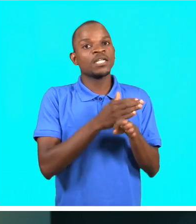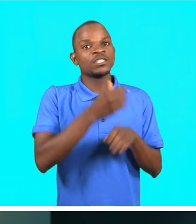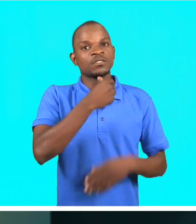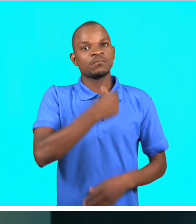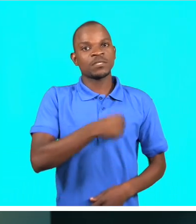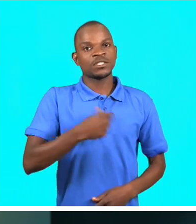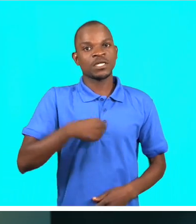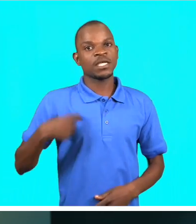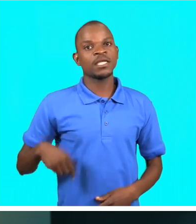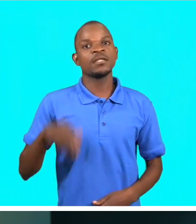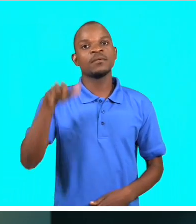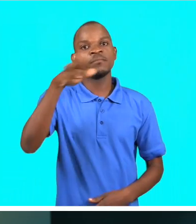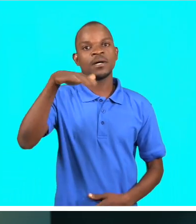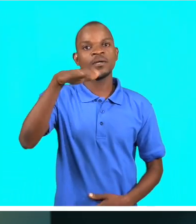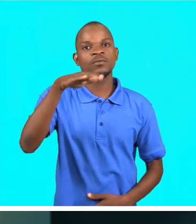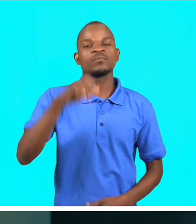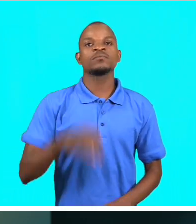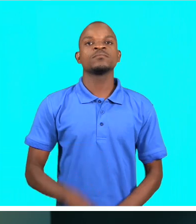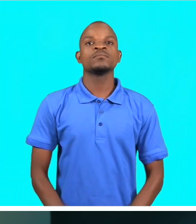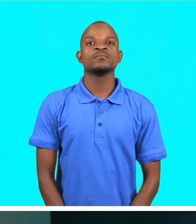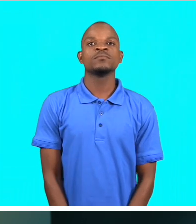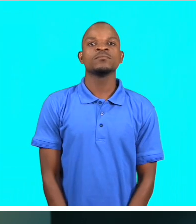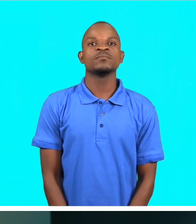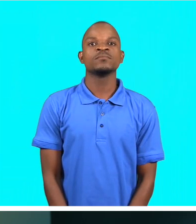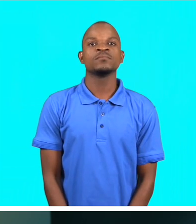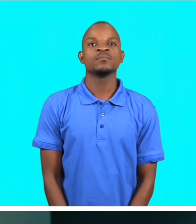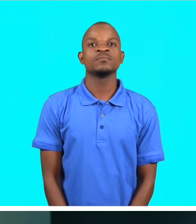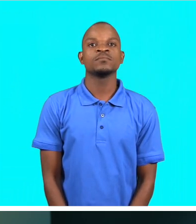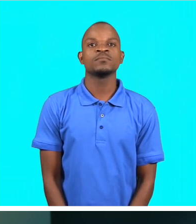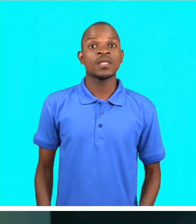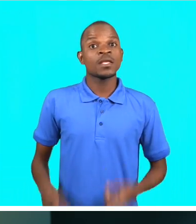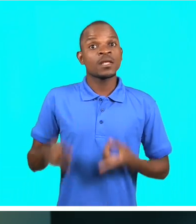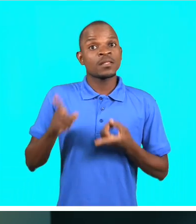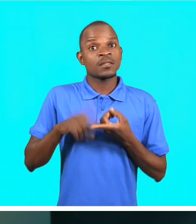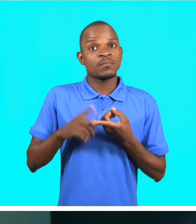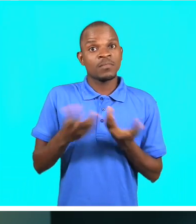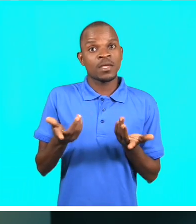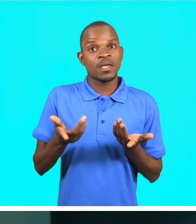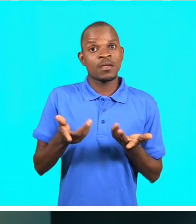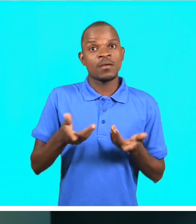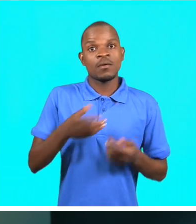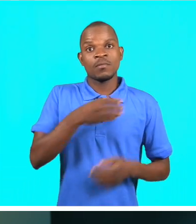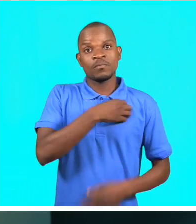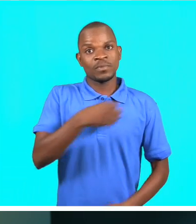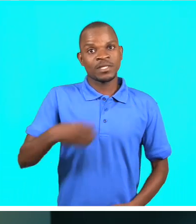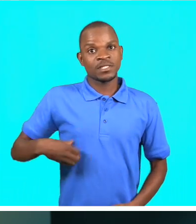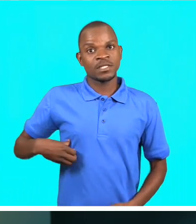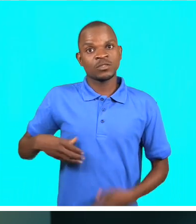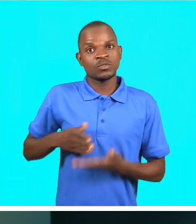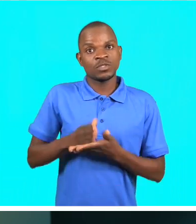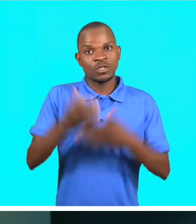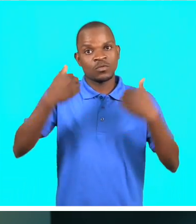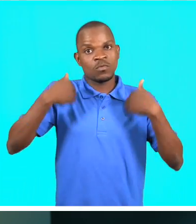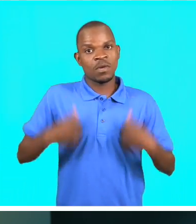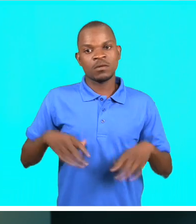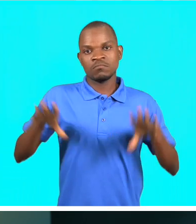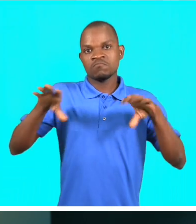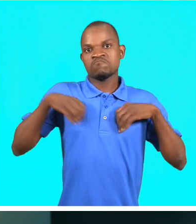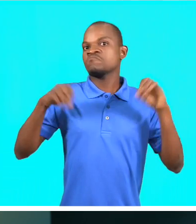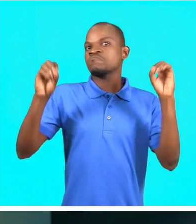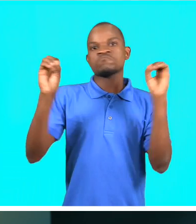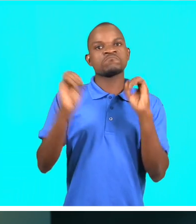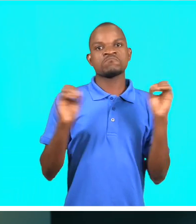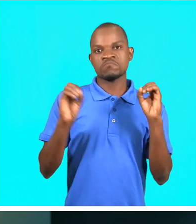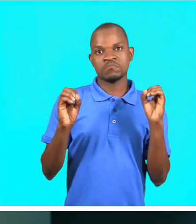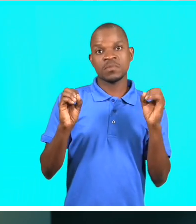este moço. A Alice Mabota agora levou para fechar aquela lacuna. Mas a Edmilza estava numa chaqueira. Entretanto, Alice Mabota desvaloriza